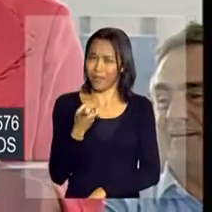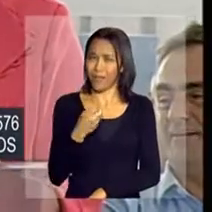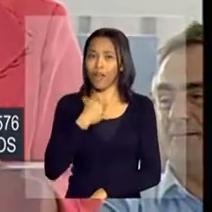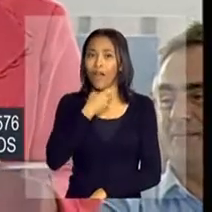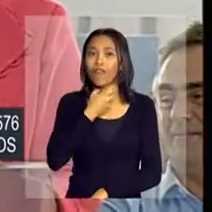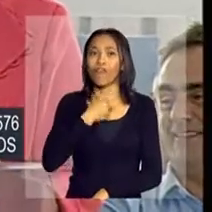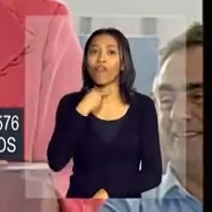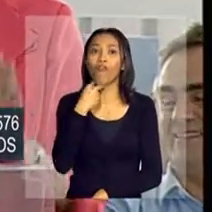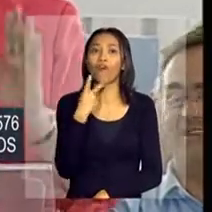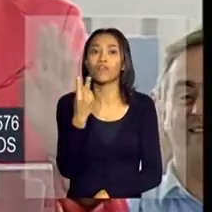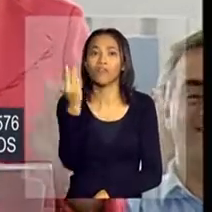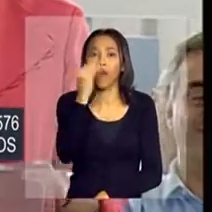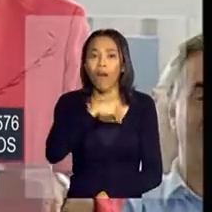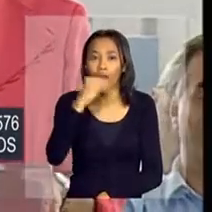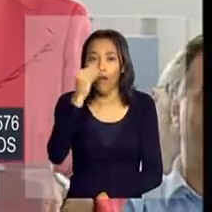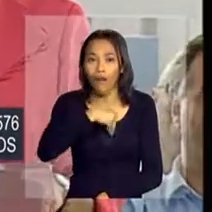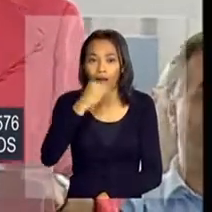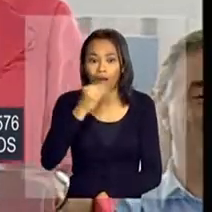a voz.